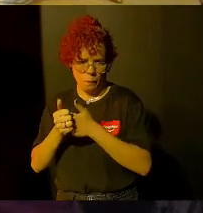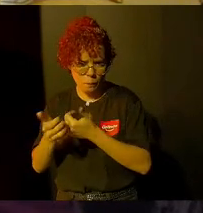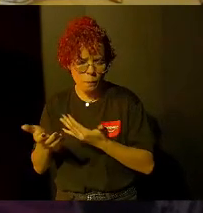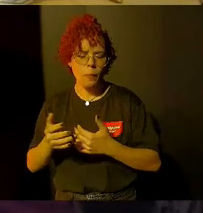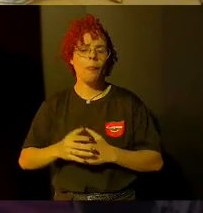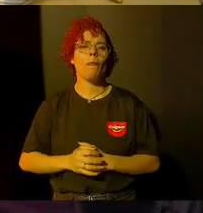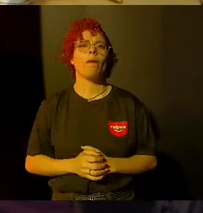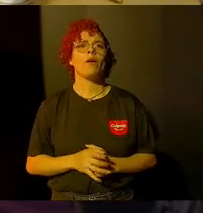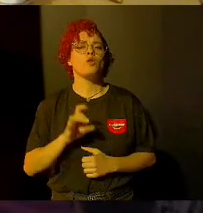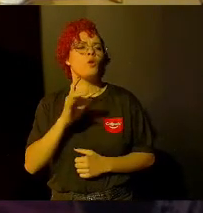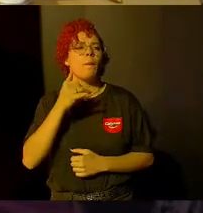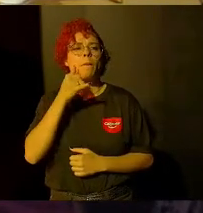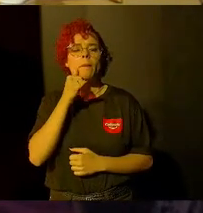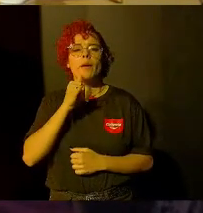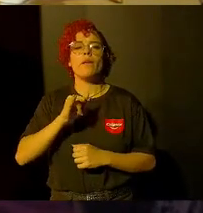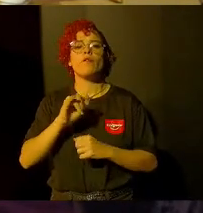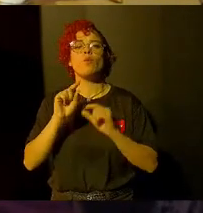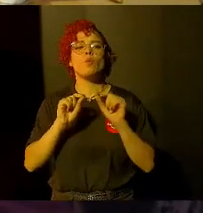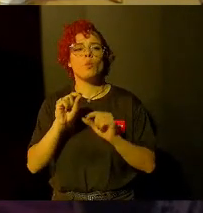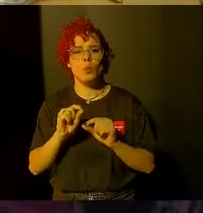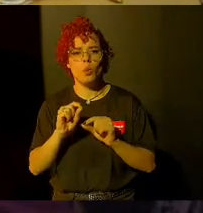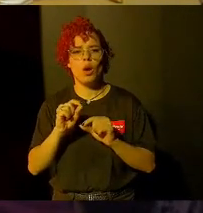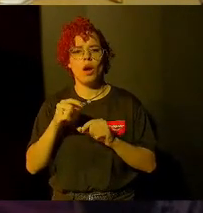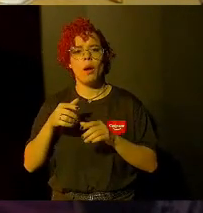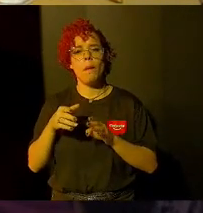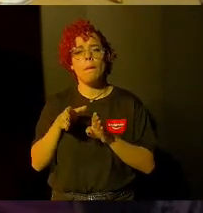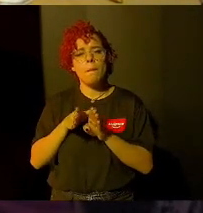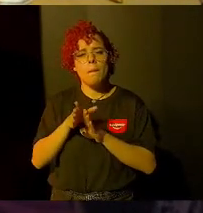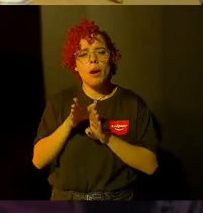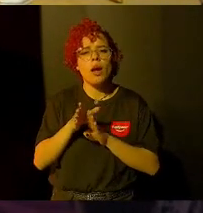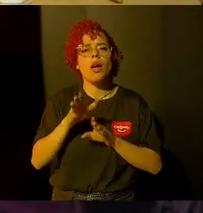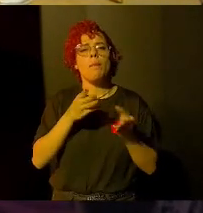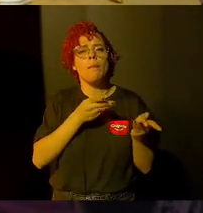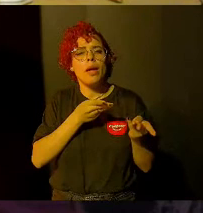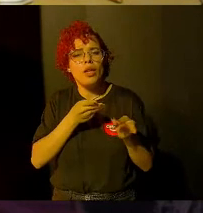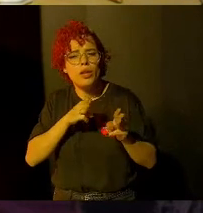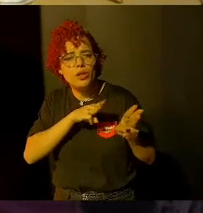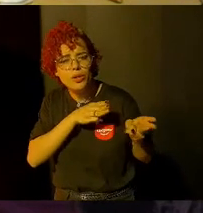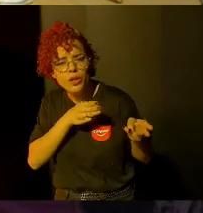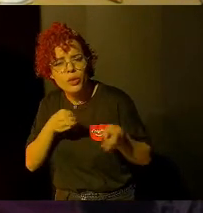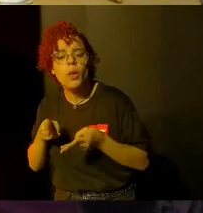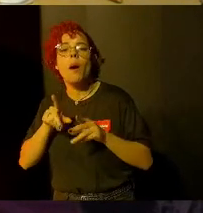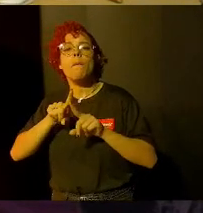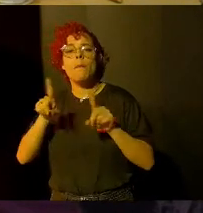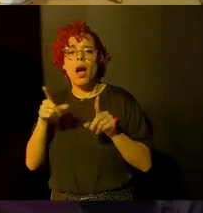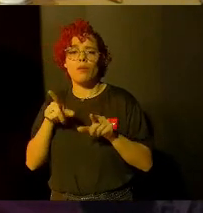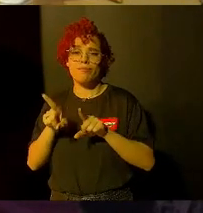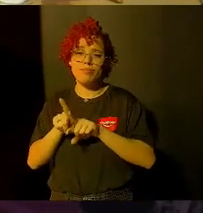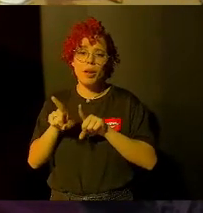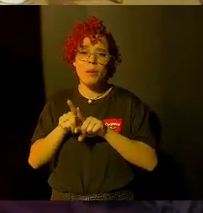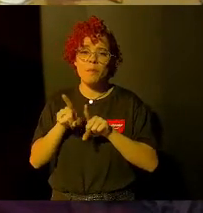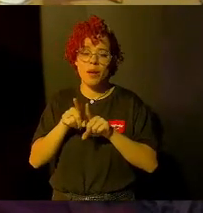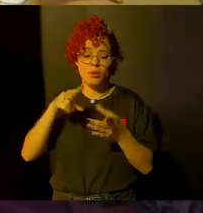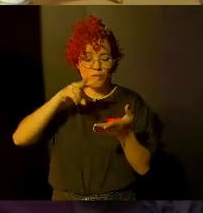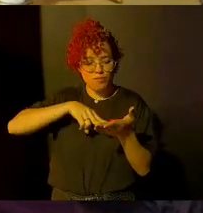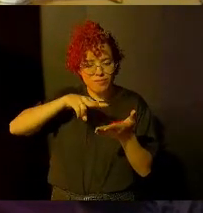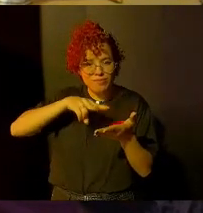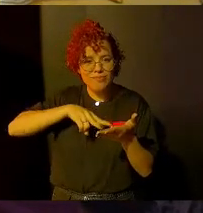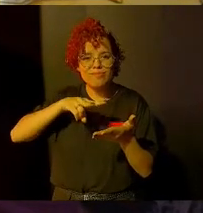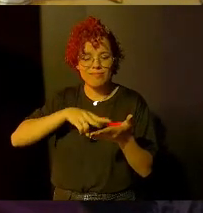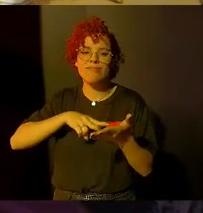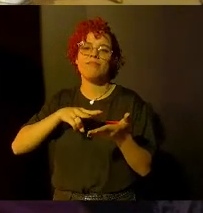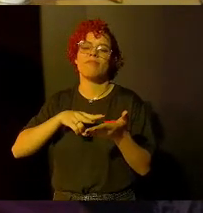só isso só para dizer que eu tô aqui como mediadora mas eu sou público também só audiência privilegiada e sou leitora